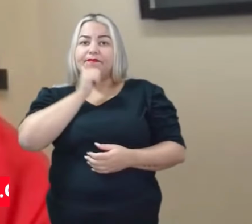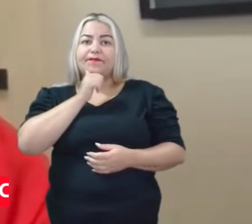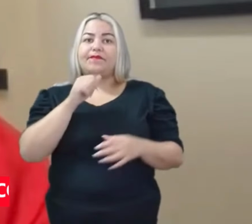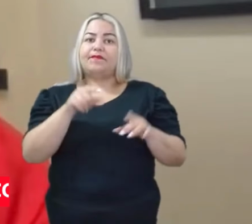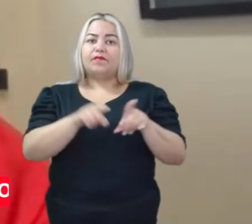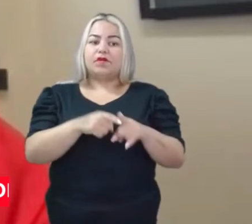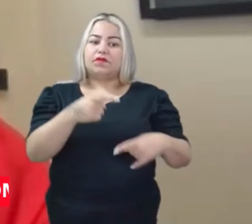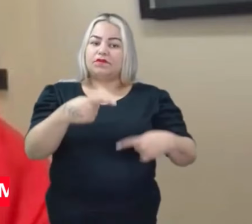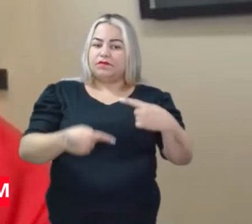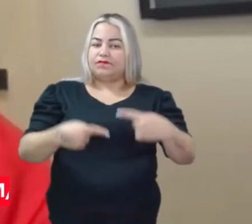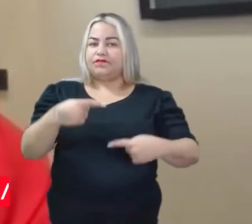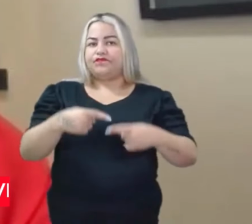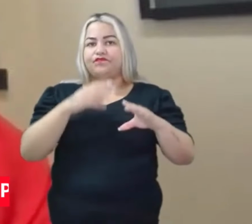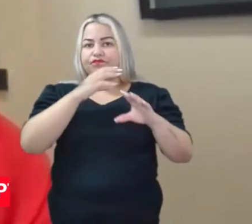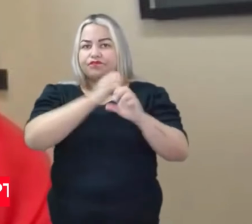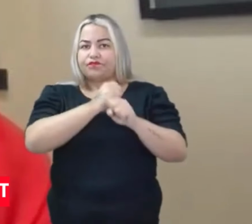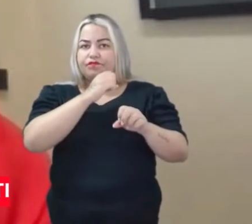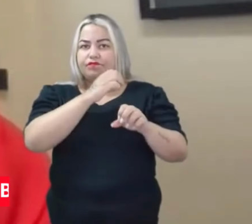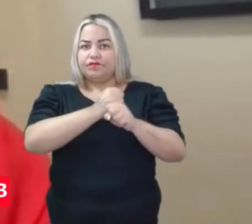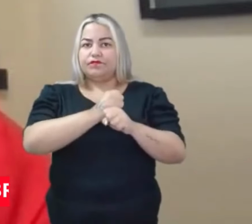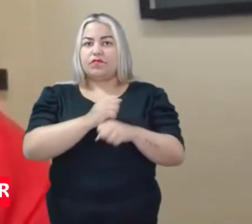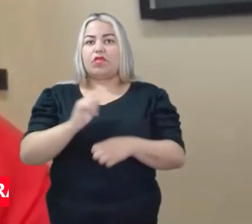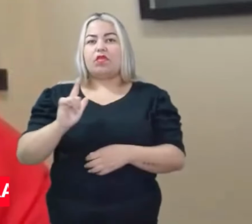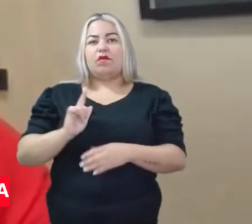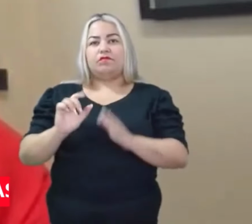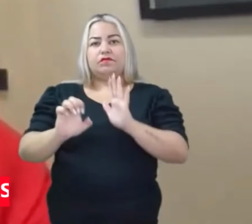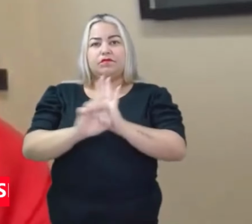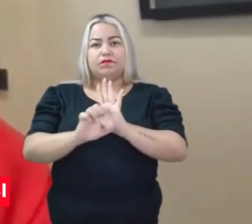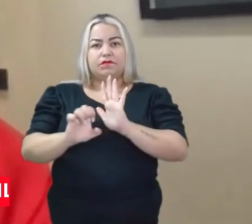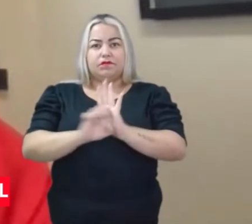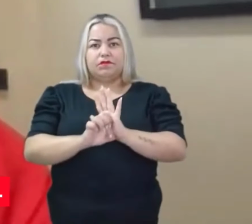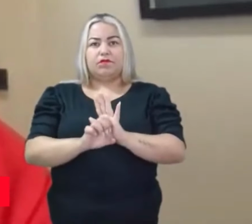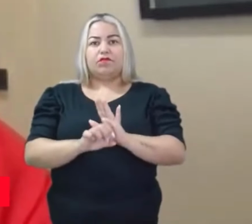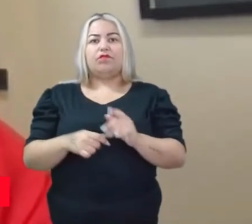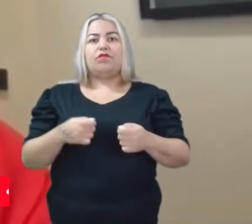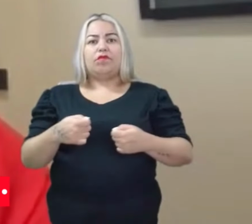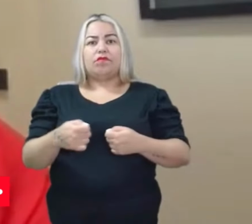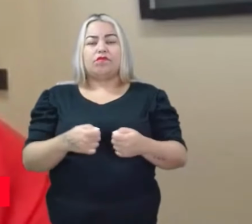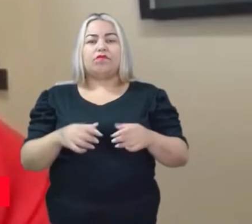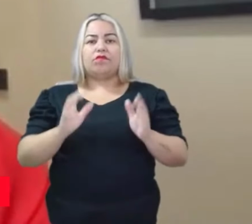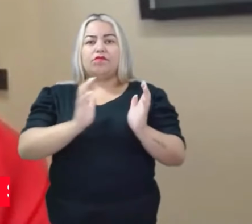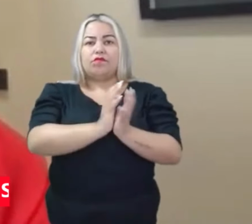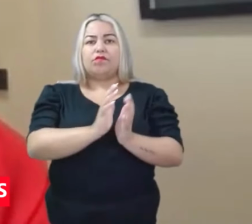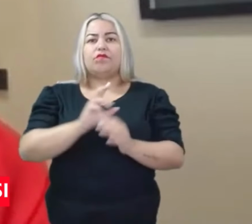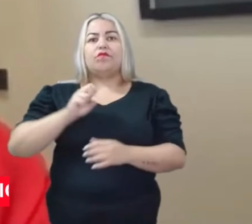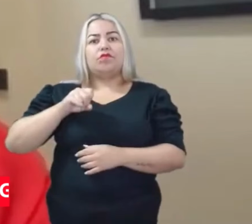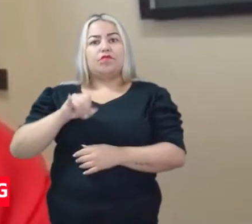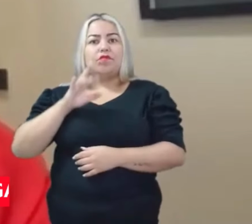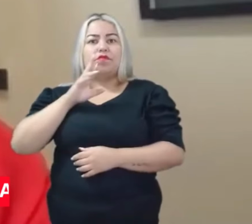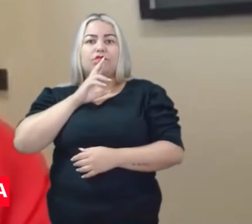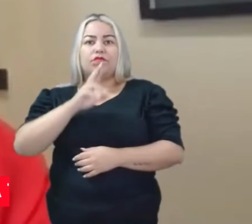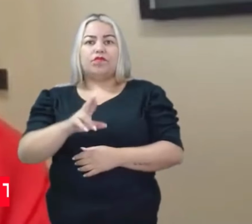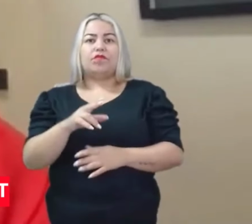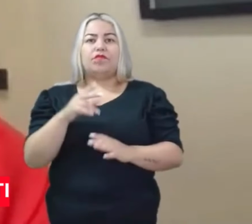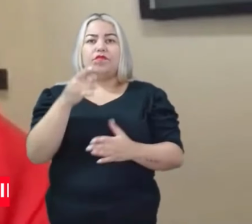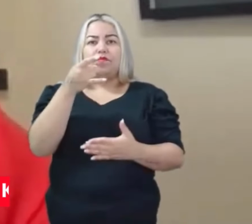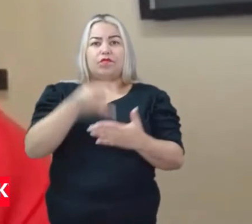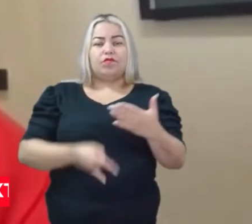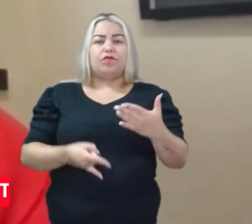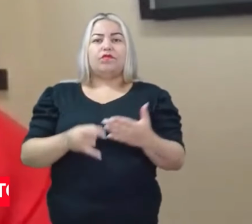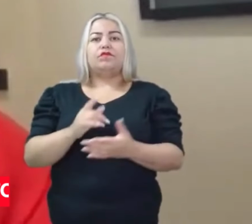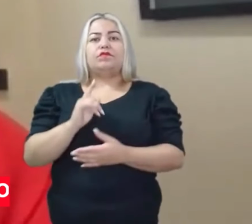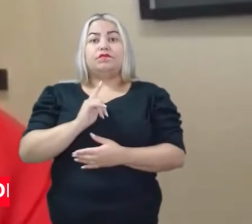sobre esse debate de orçamento, porque não basta ter um estatuto, ter uma elaboração coletiva, se ele vai resultar num documento que fique na gaveta.